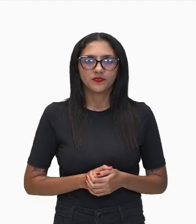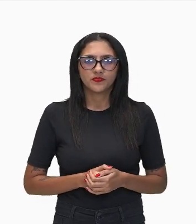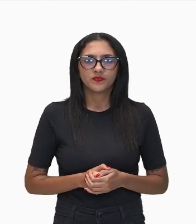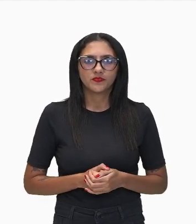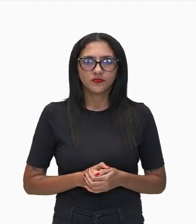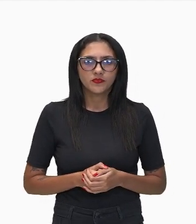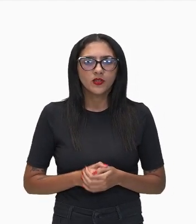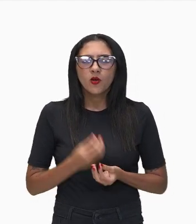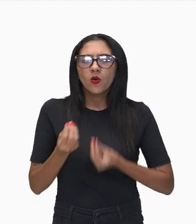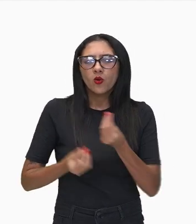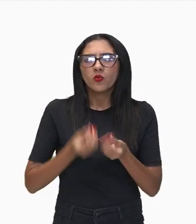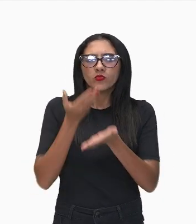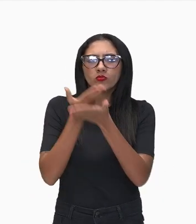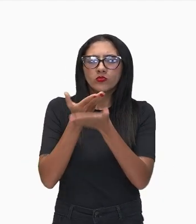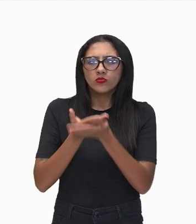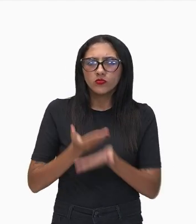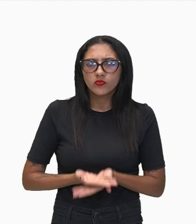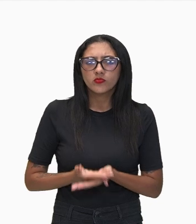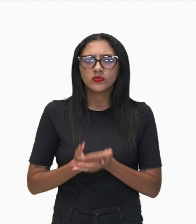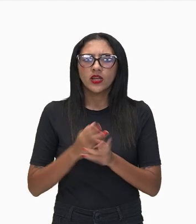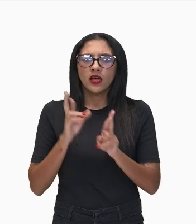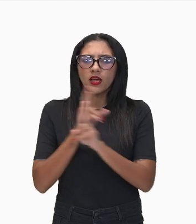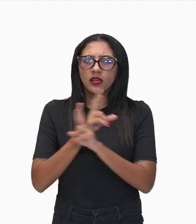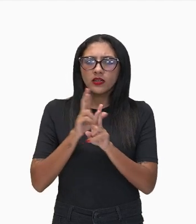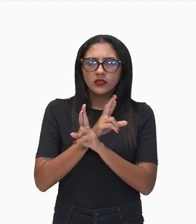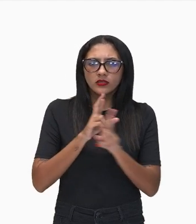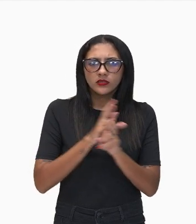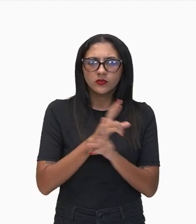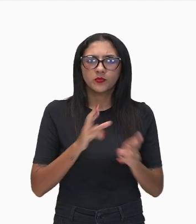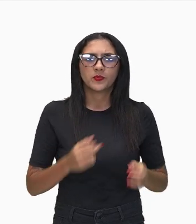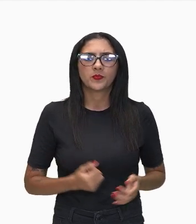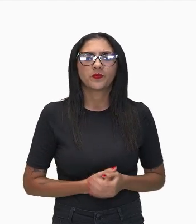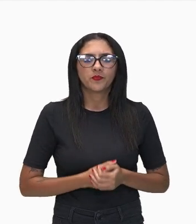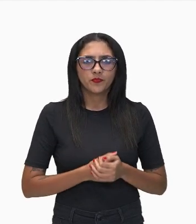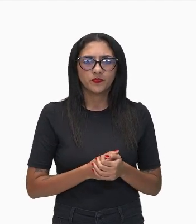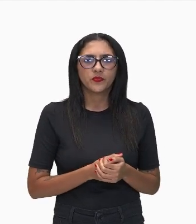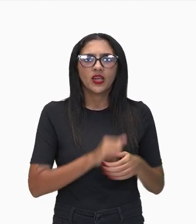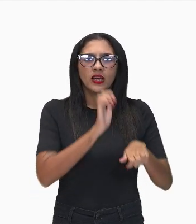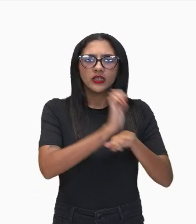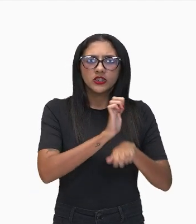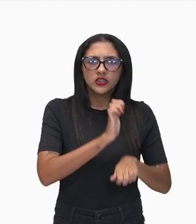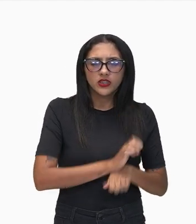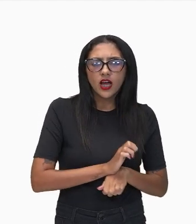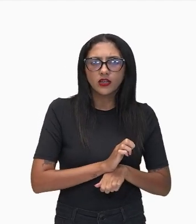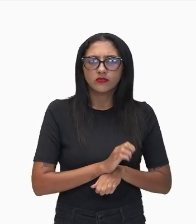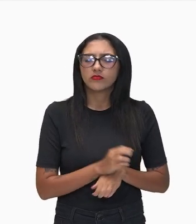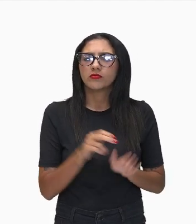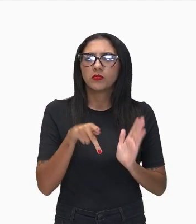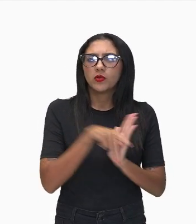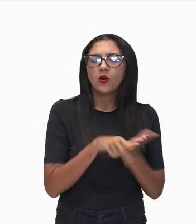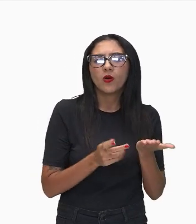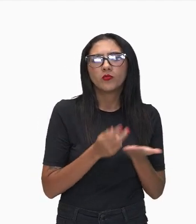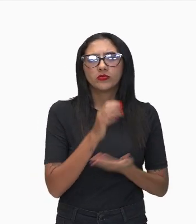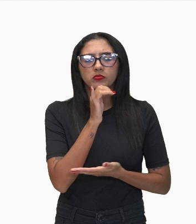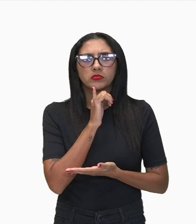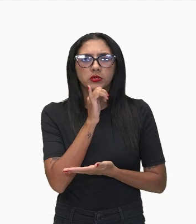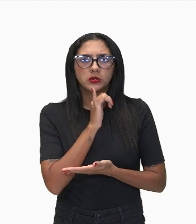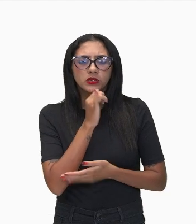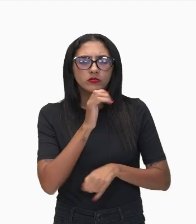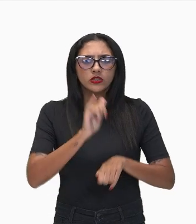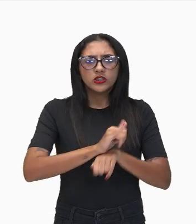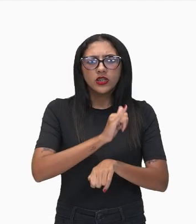de poder entre estados nacionais, as estratégias que são utilizadas por esses estados